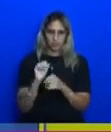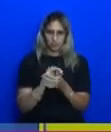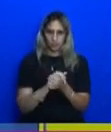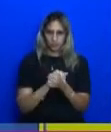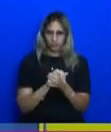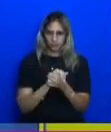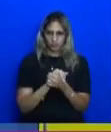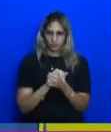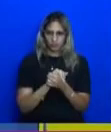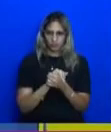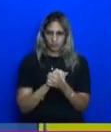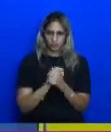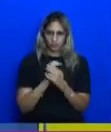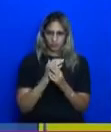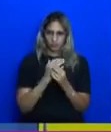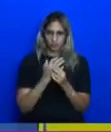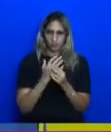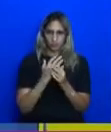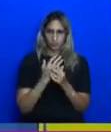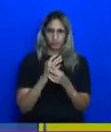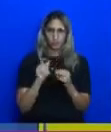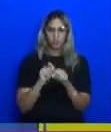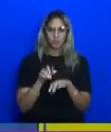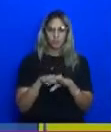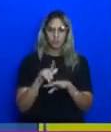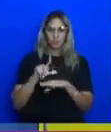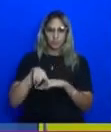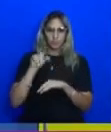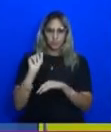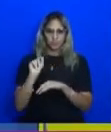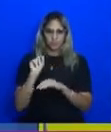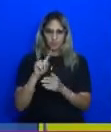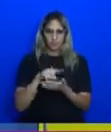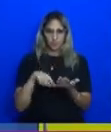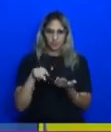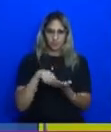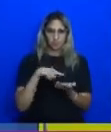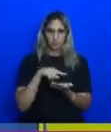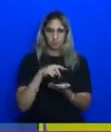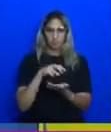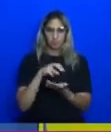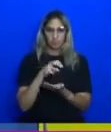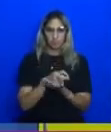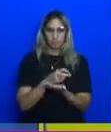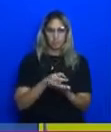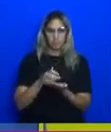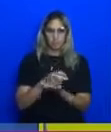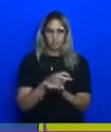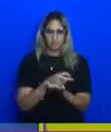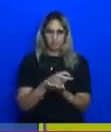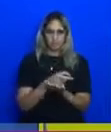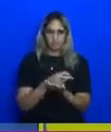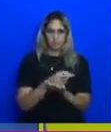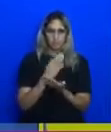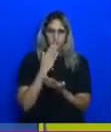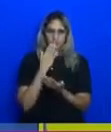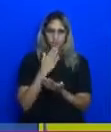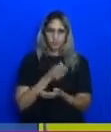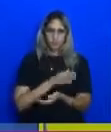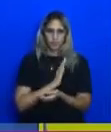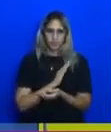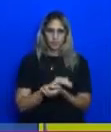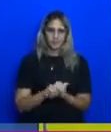08. Já foram realizados os sorteios da Mega Sena, da Quina, do Dia de Sorte, da Time Mania. Agora Loto Fácil.